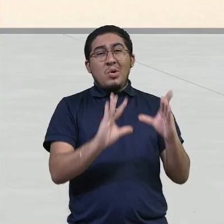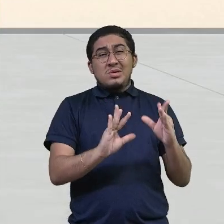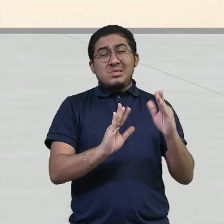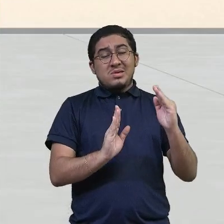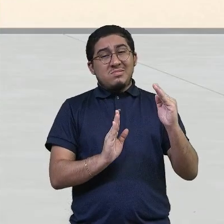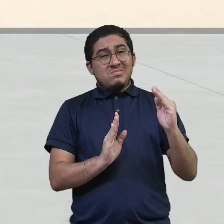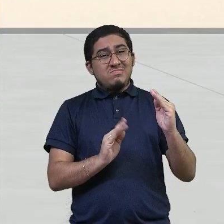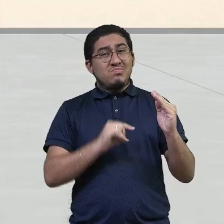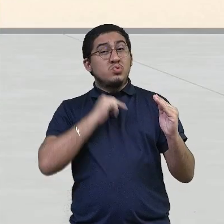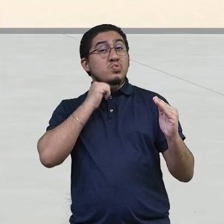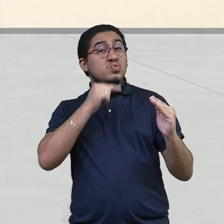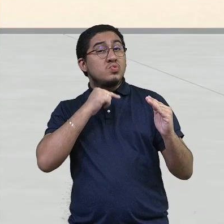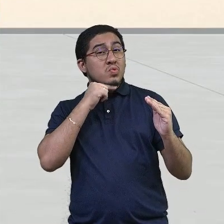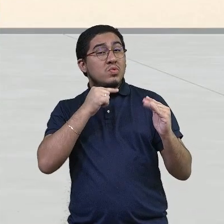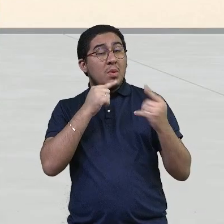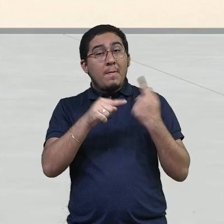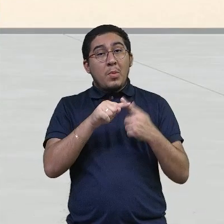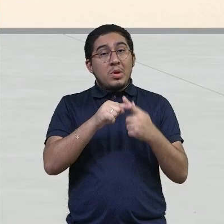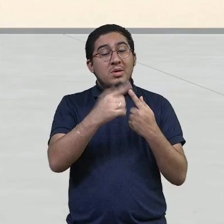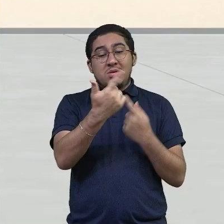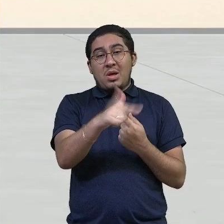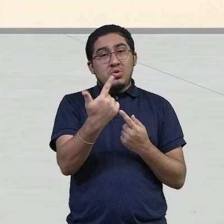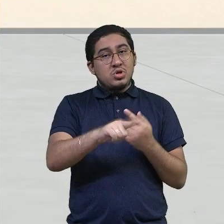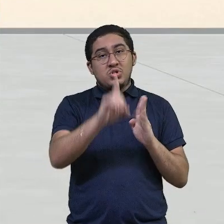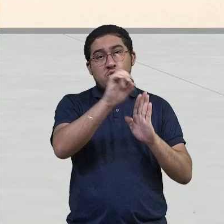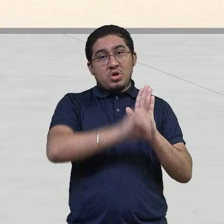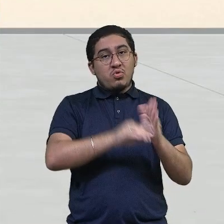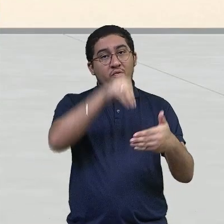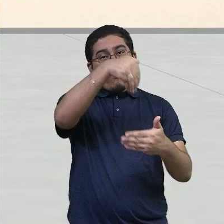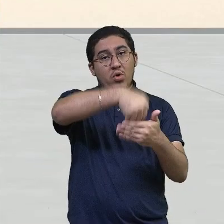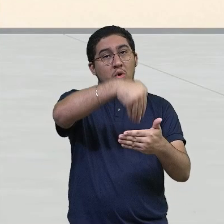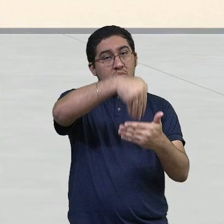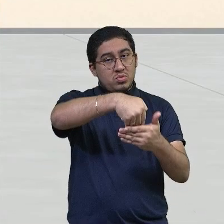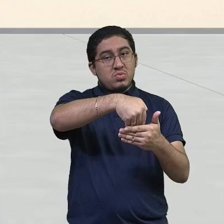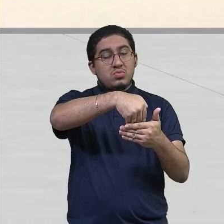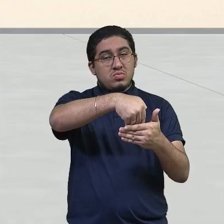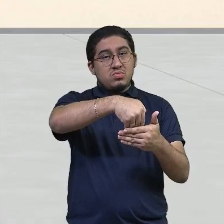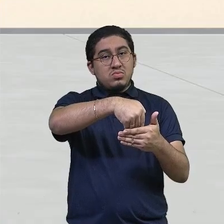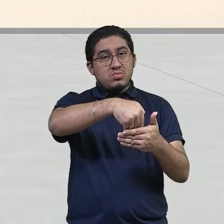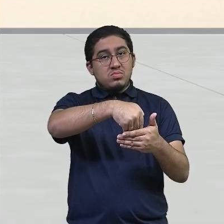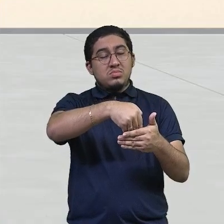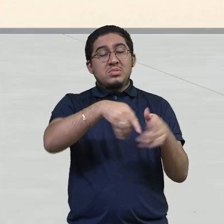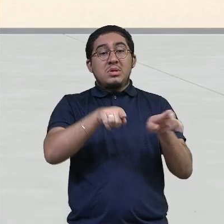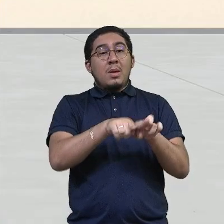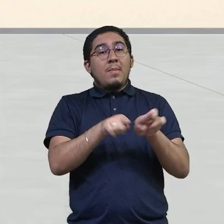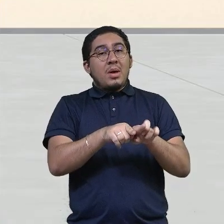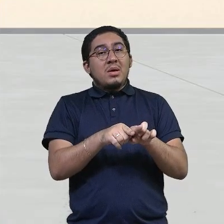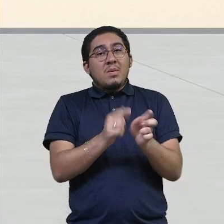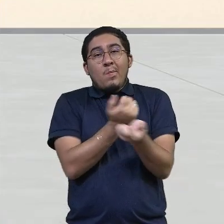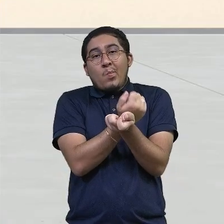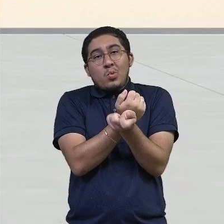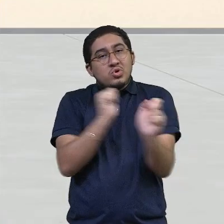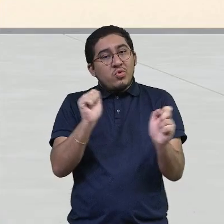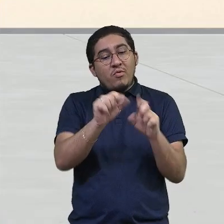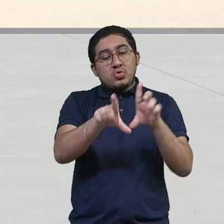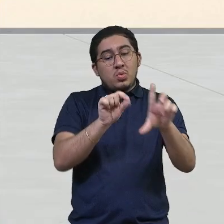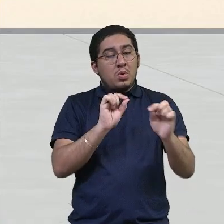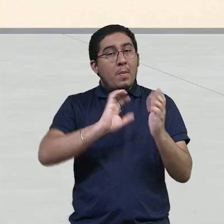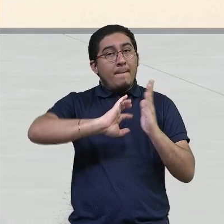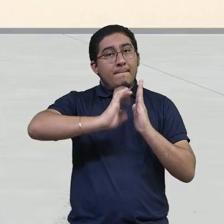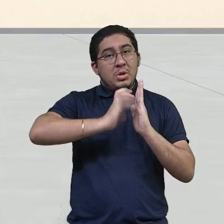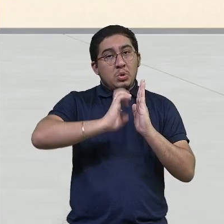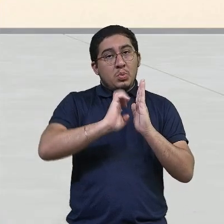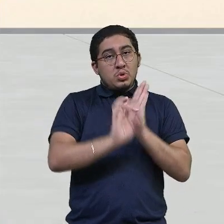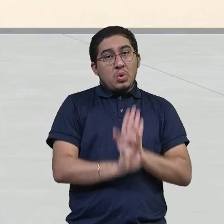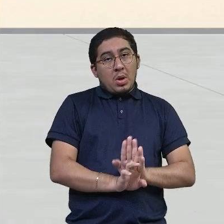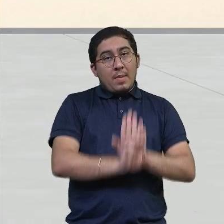assim, se não existia o direito a voto da população para escolher um partido político que lhe representasse